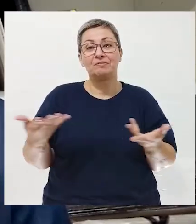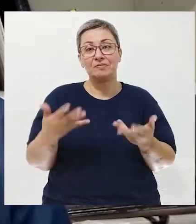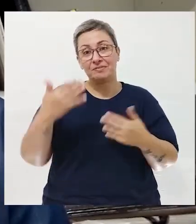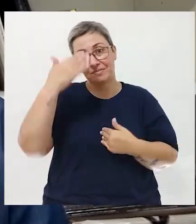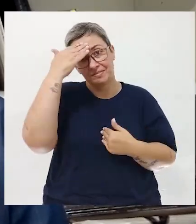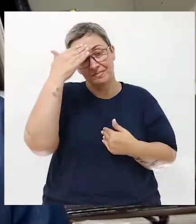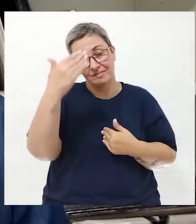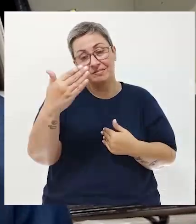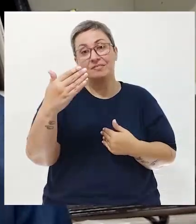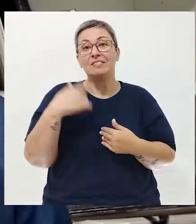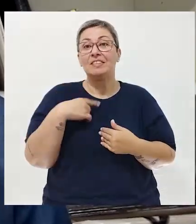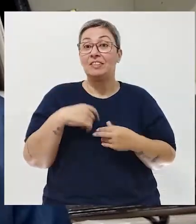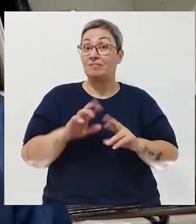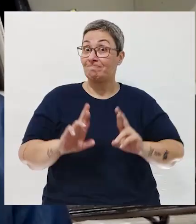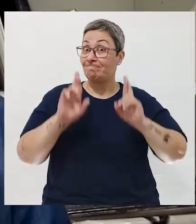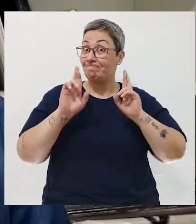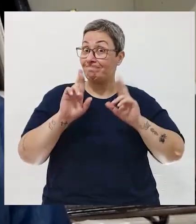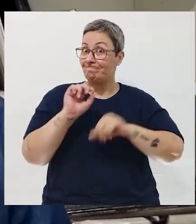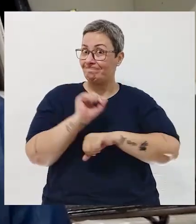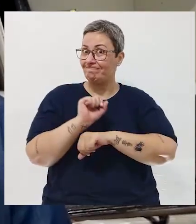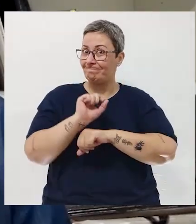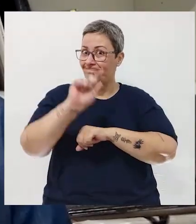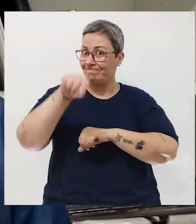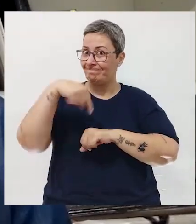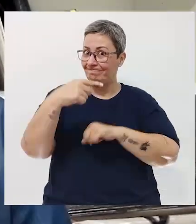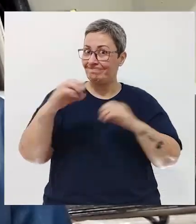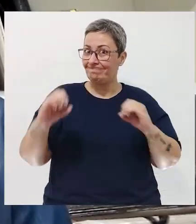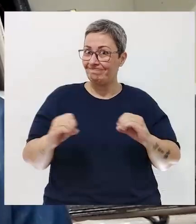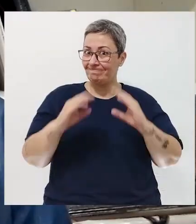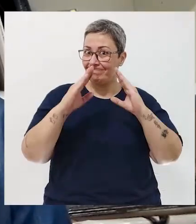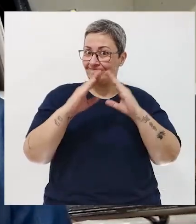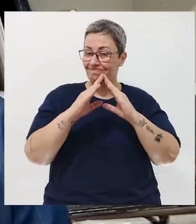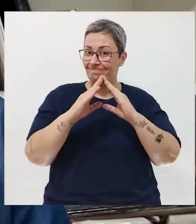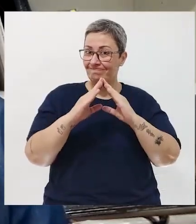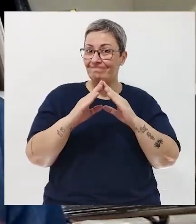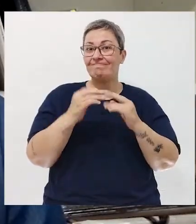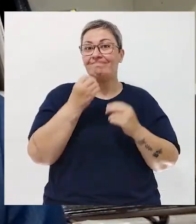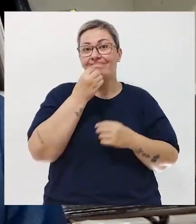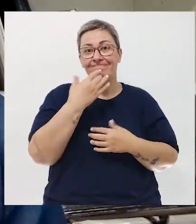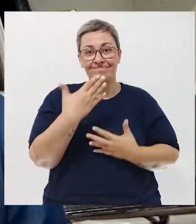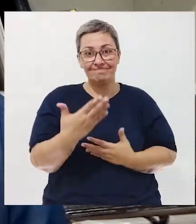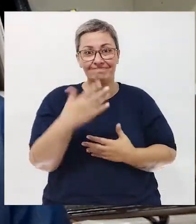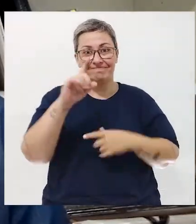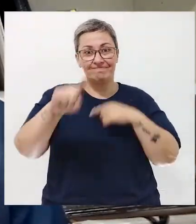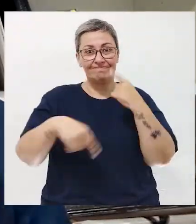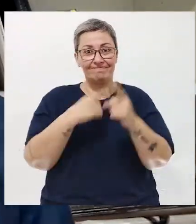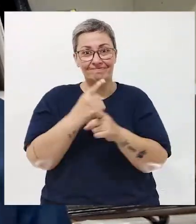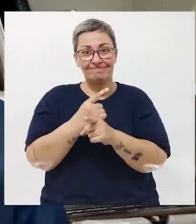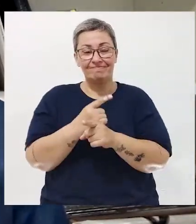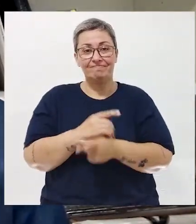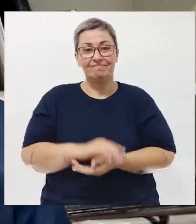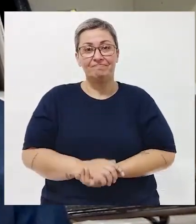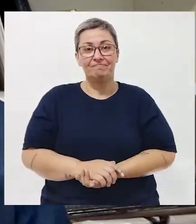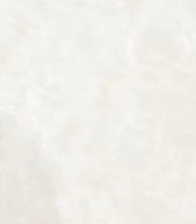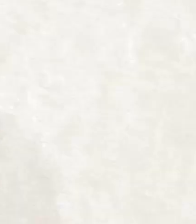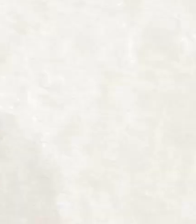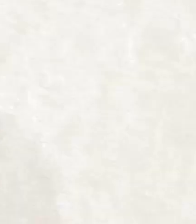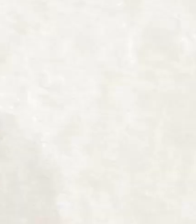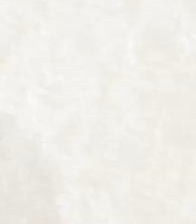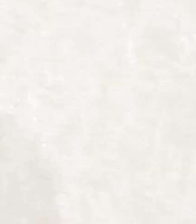agora. Muito obrigado, estou aguardando você no próximo programa. Fiquem bem, até lá!